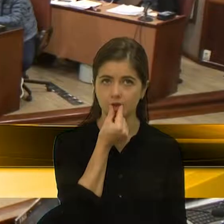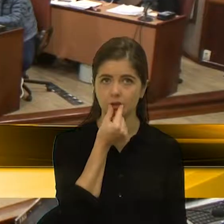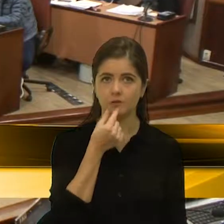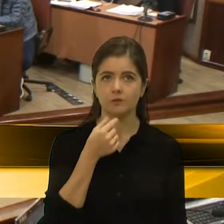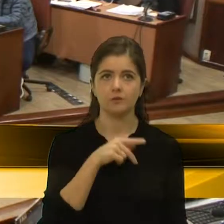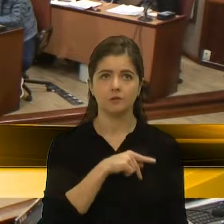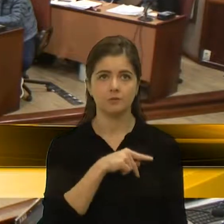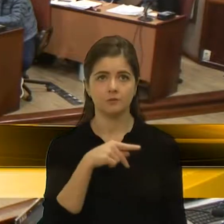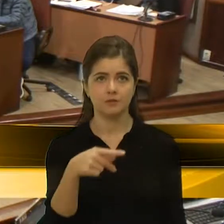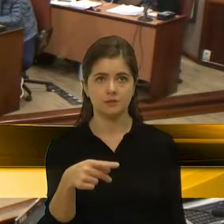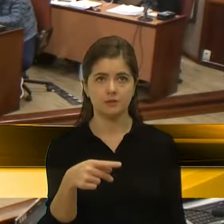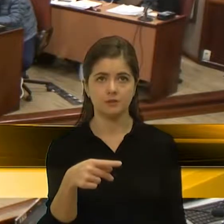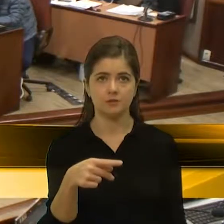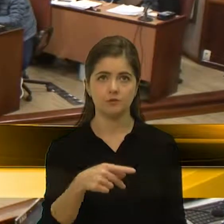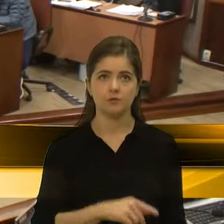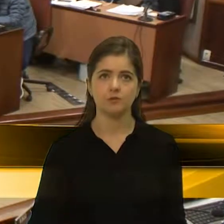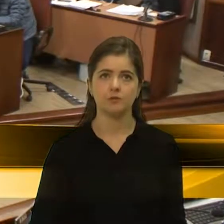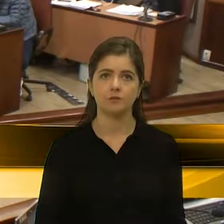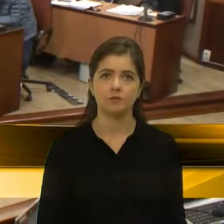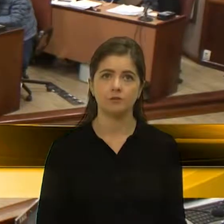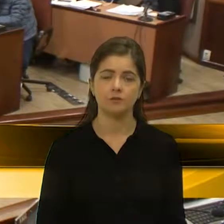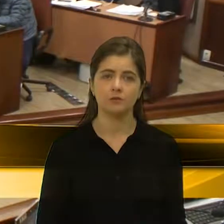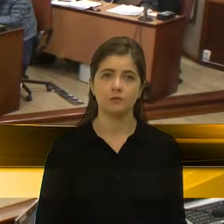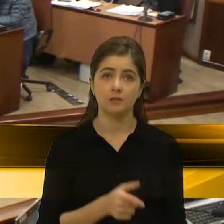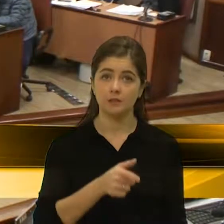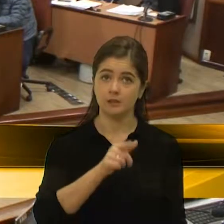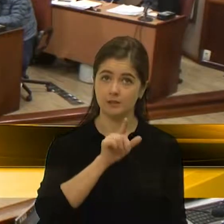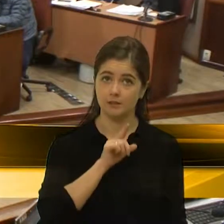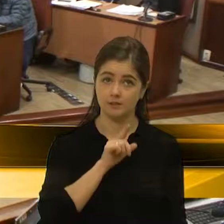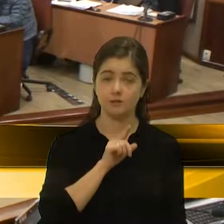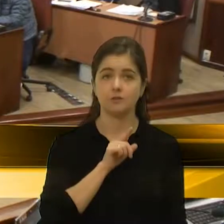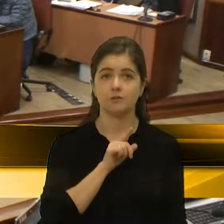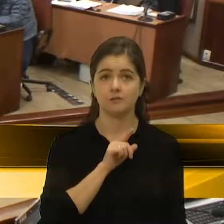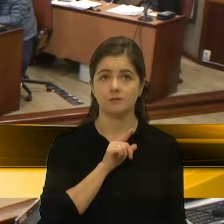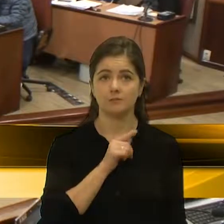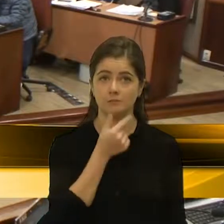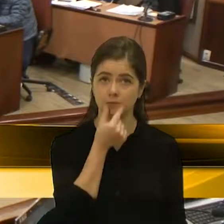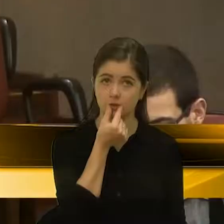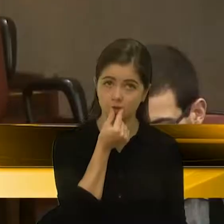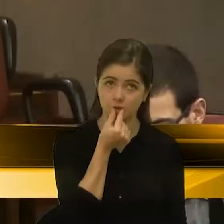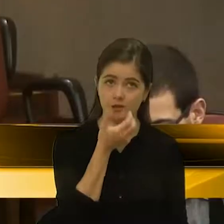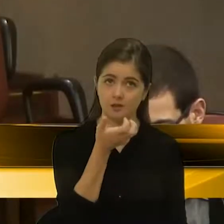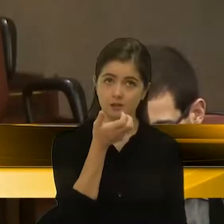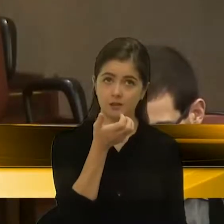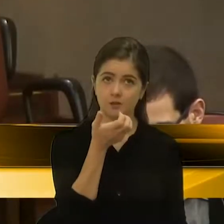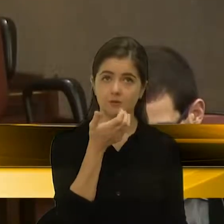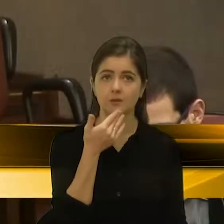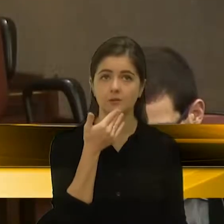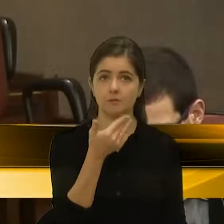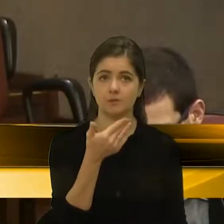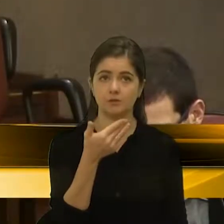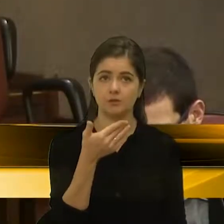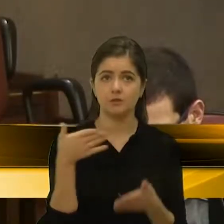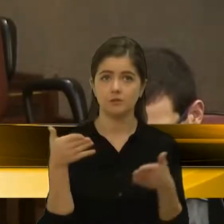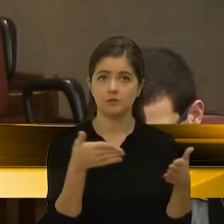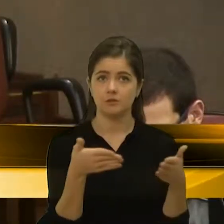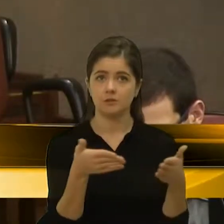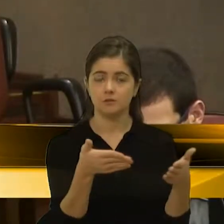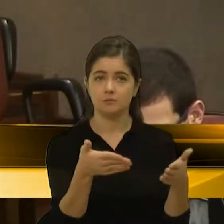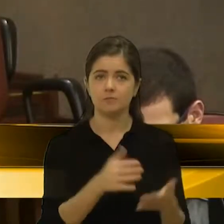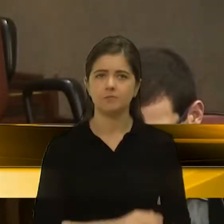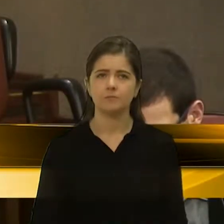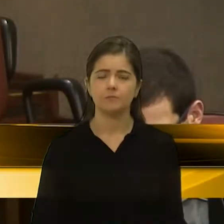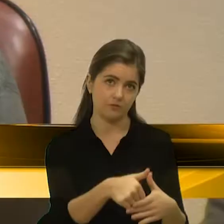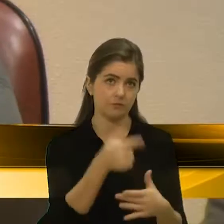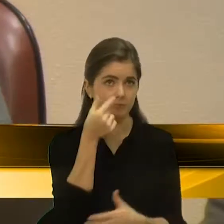Depois de rejeitado o parecer, ocorreram várias questões de ordem, todas provocadas pela ponderação do vereador